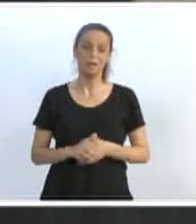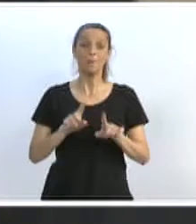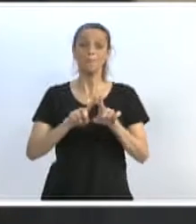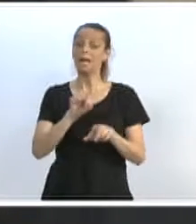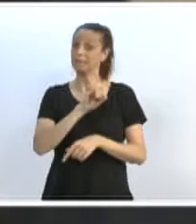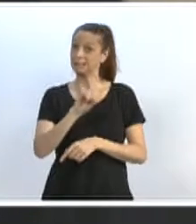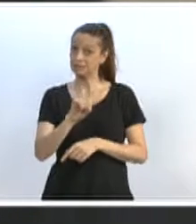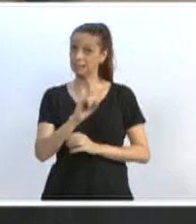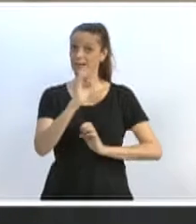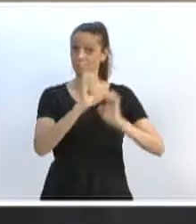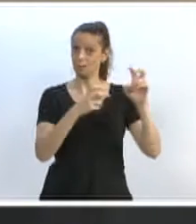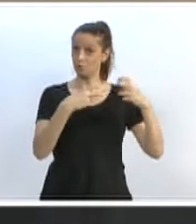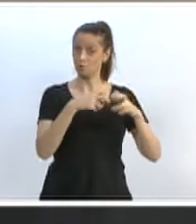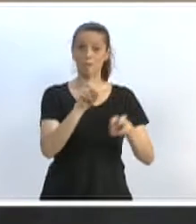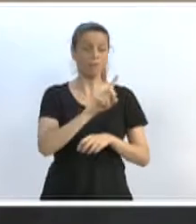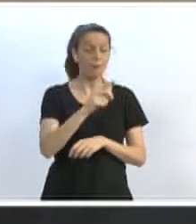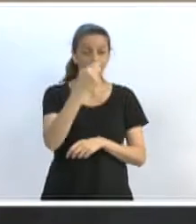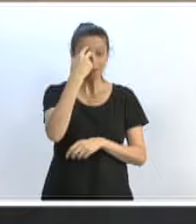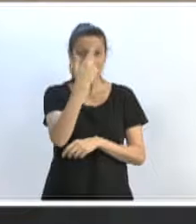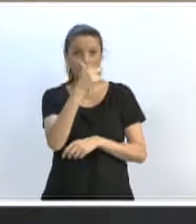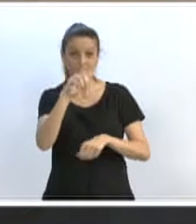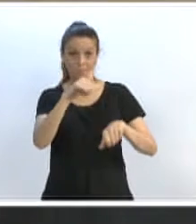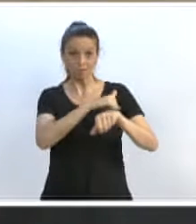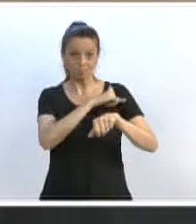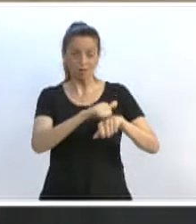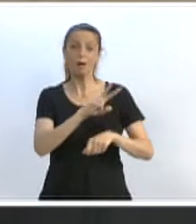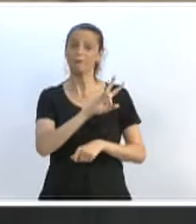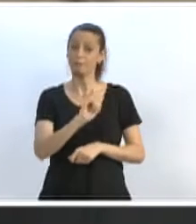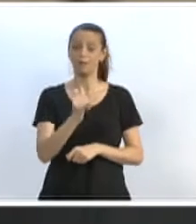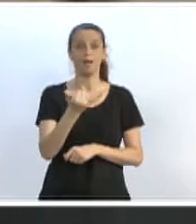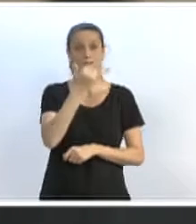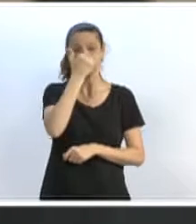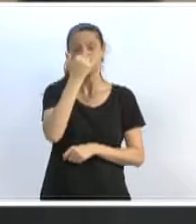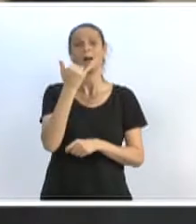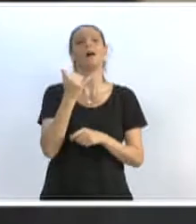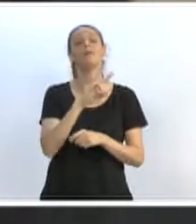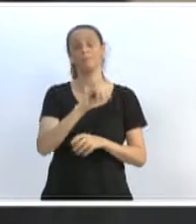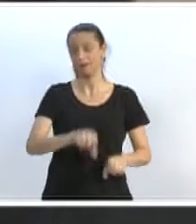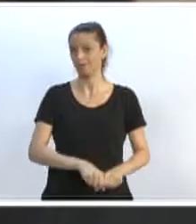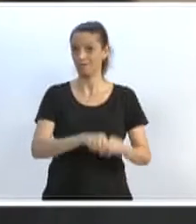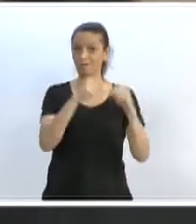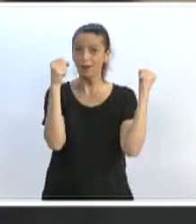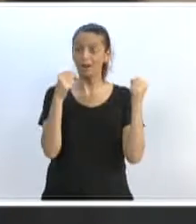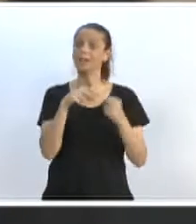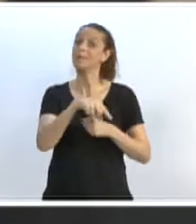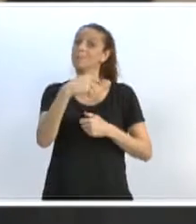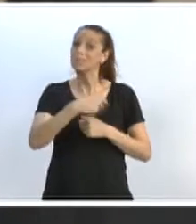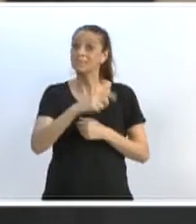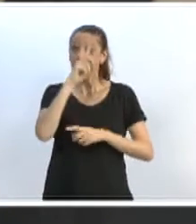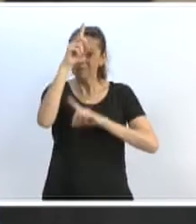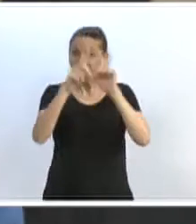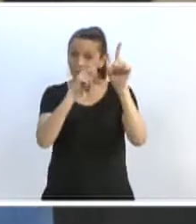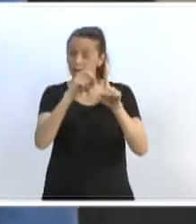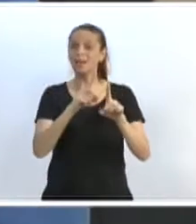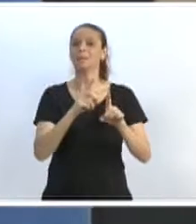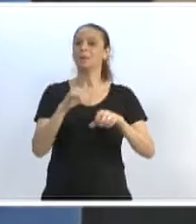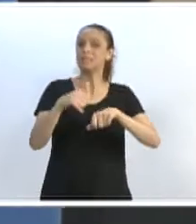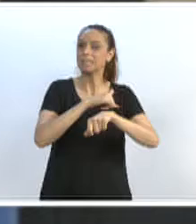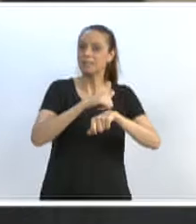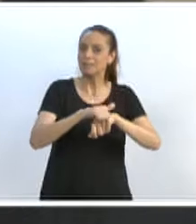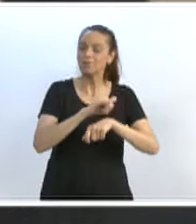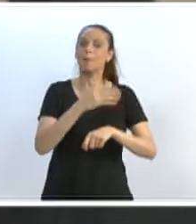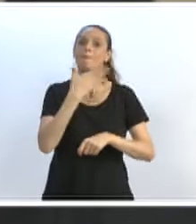também. Ou seja, nós precisamos aumentar a qualidade do serviço para atrair mais gente para o serviço, ou ele vai fechar e vai